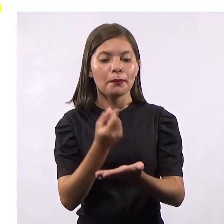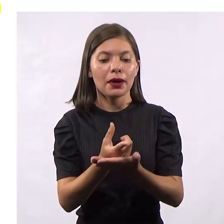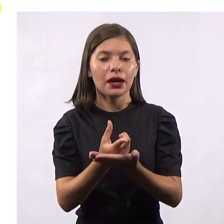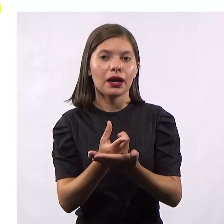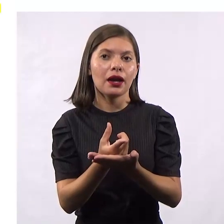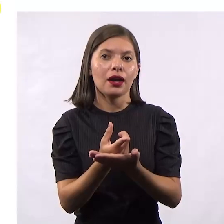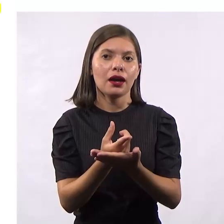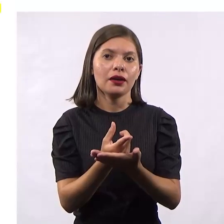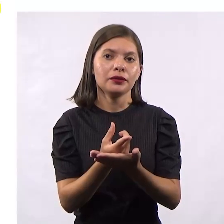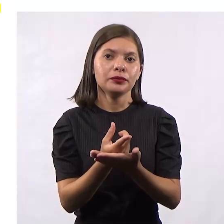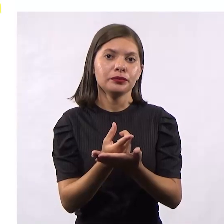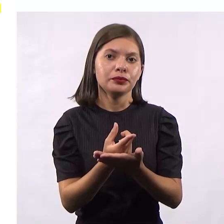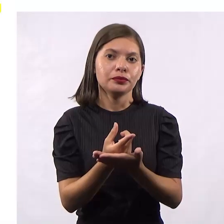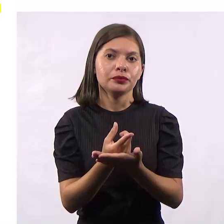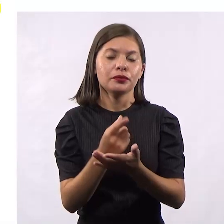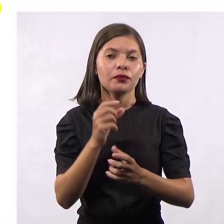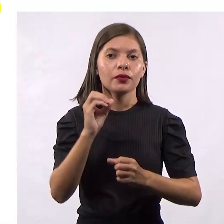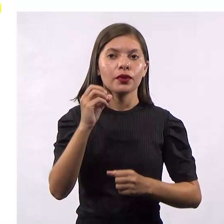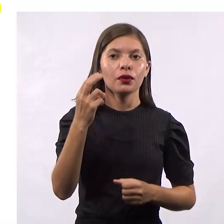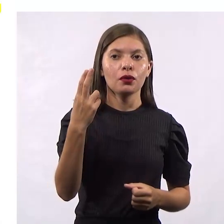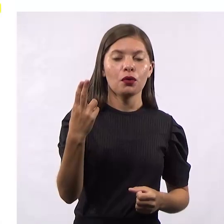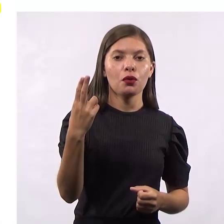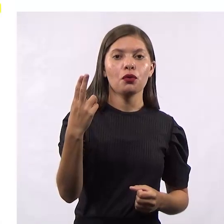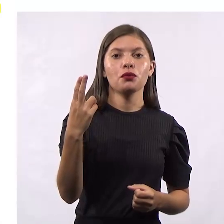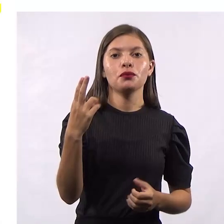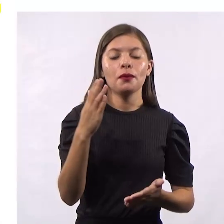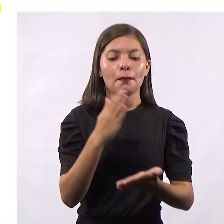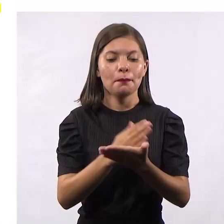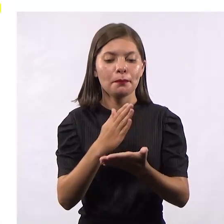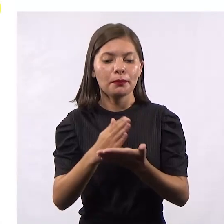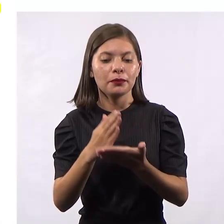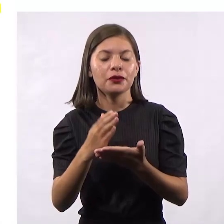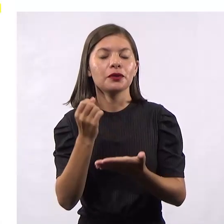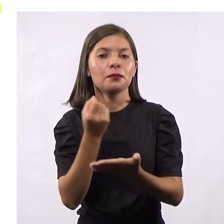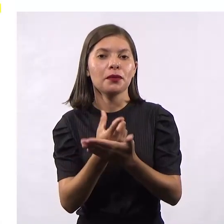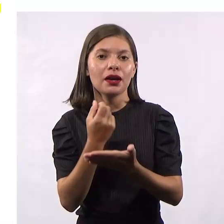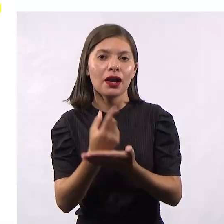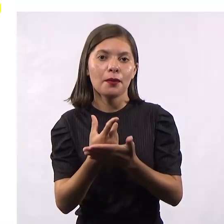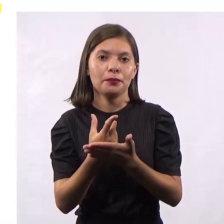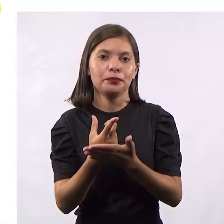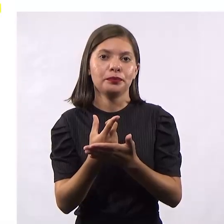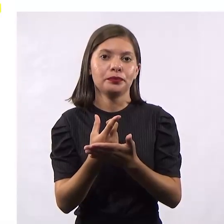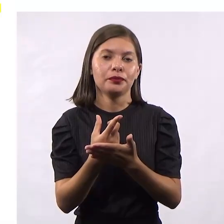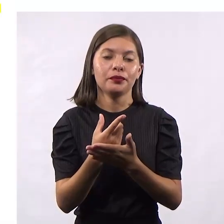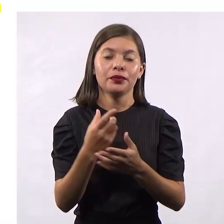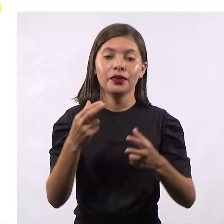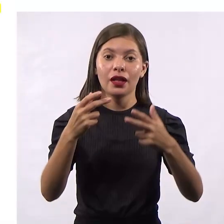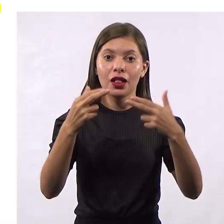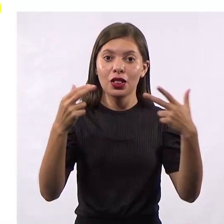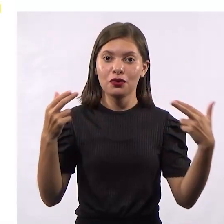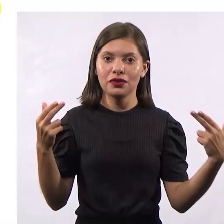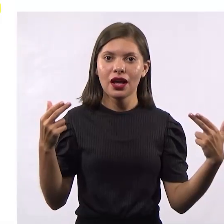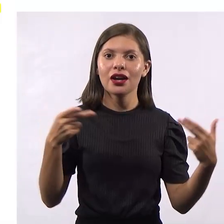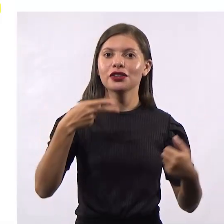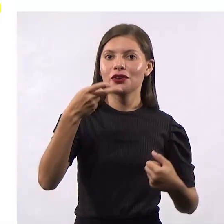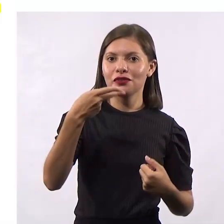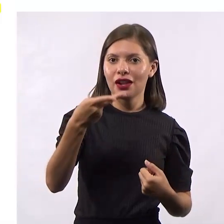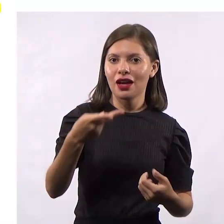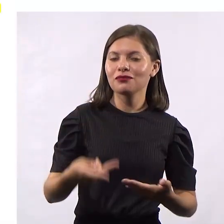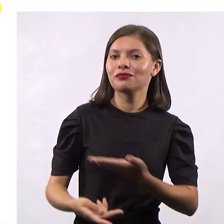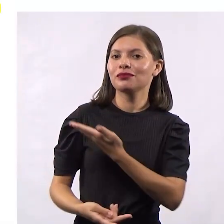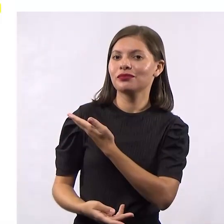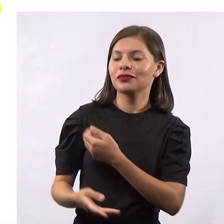definidos na proposta vencedora. E aqui, gente, tem uma novidade que eu quero comentar com